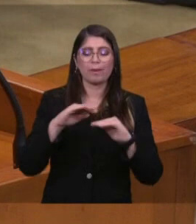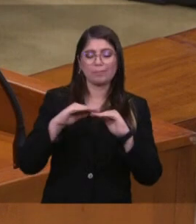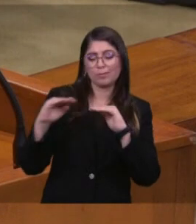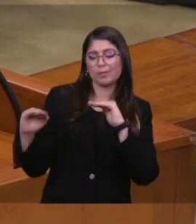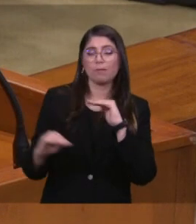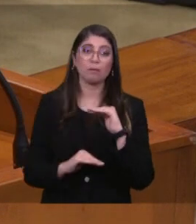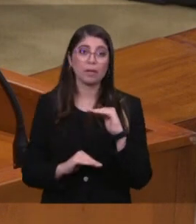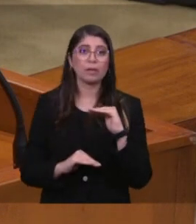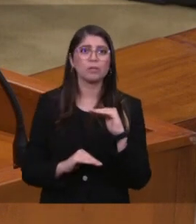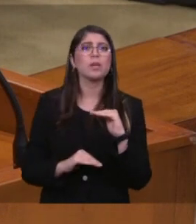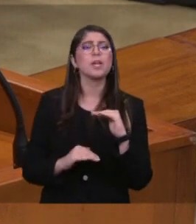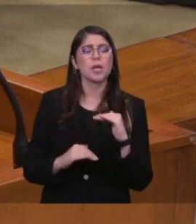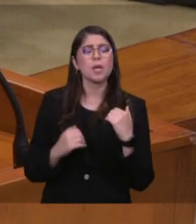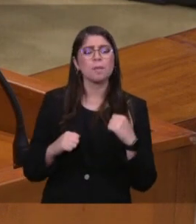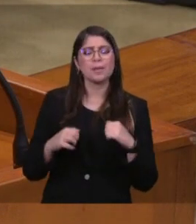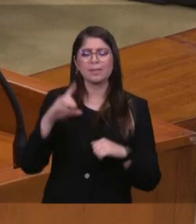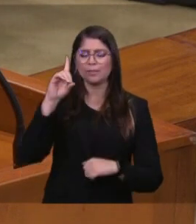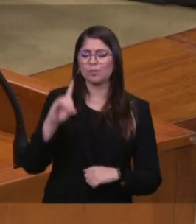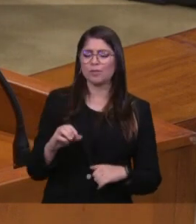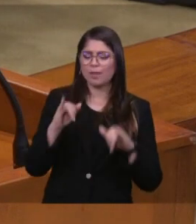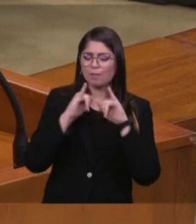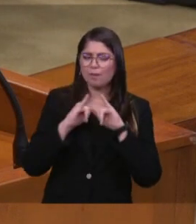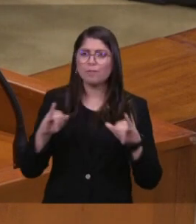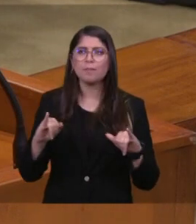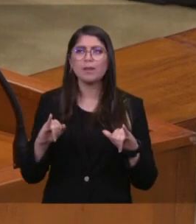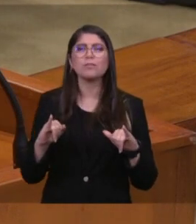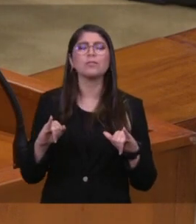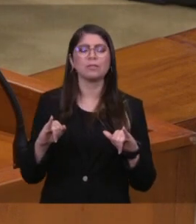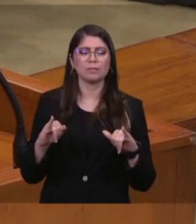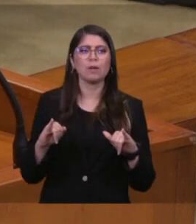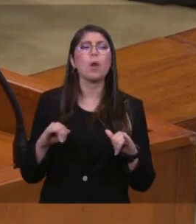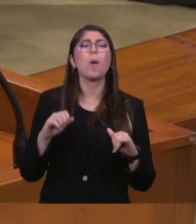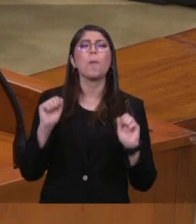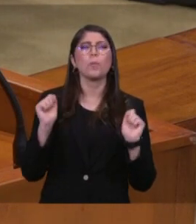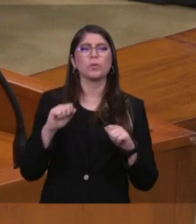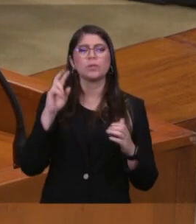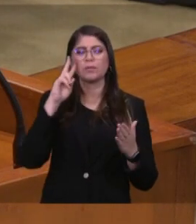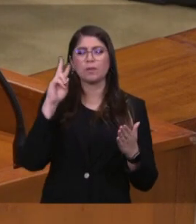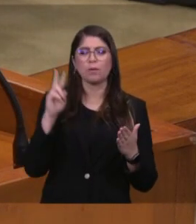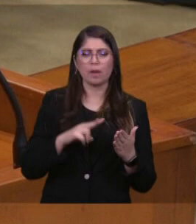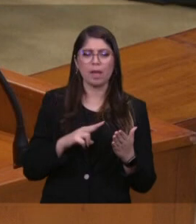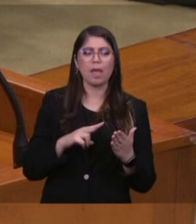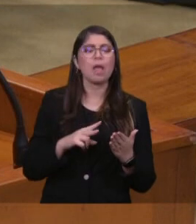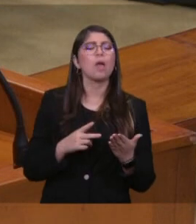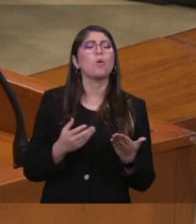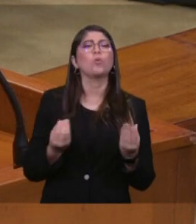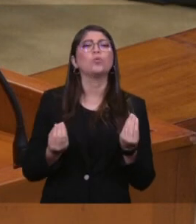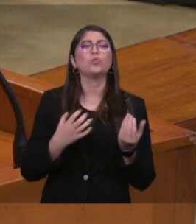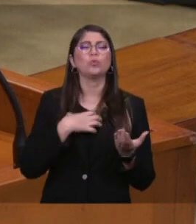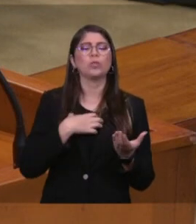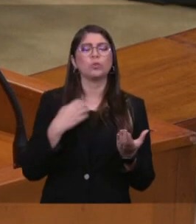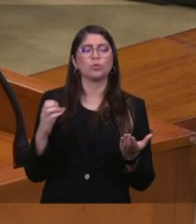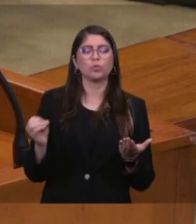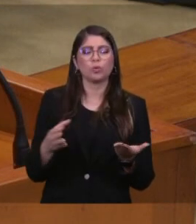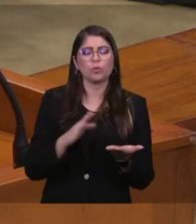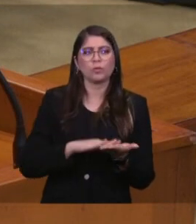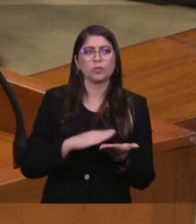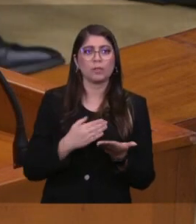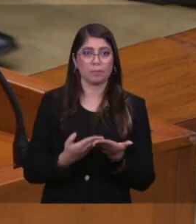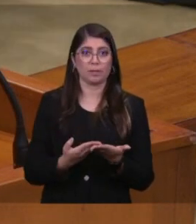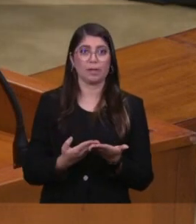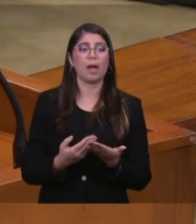uma aplicação afirmativa do direito, ela pode ser lida como indutora de uma nova hermenêutica constitucional. Por